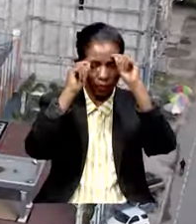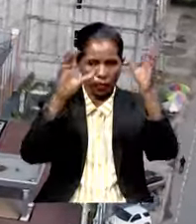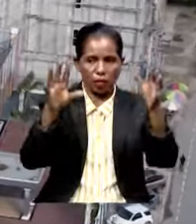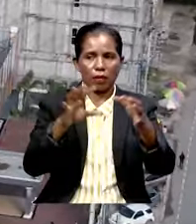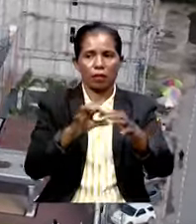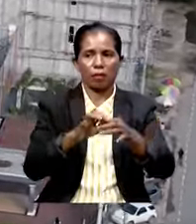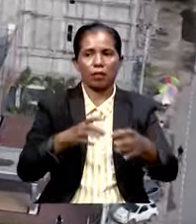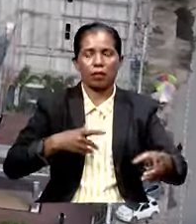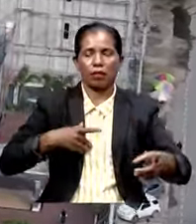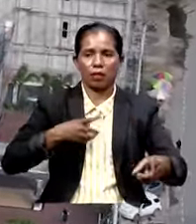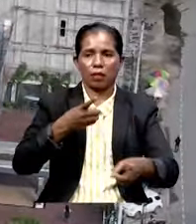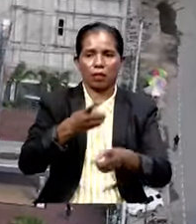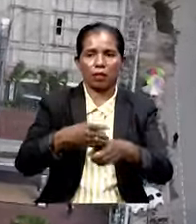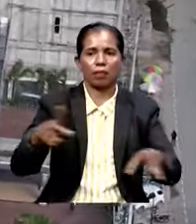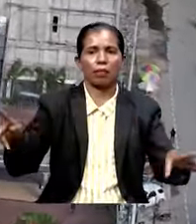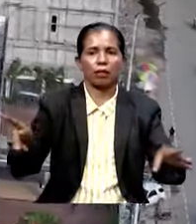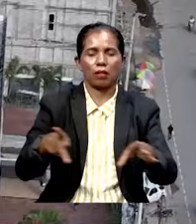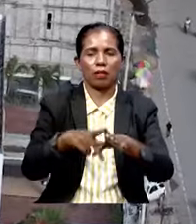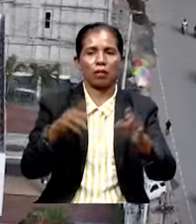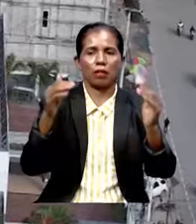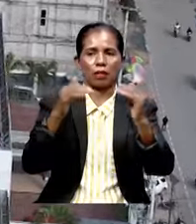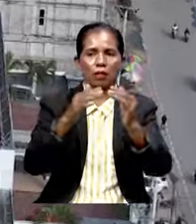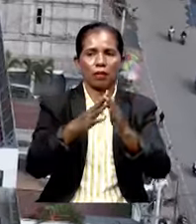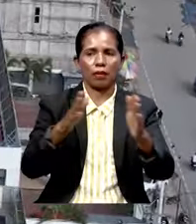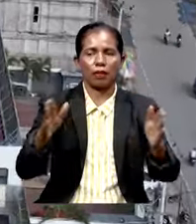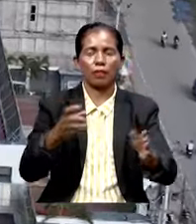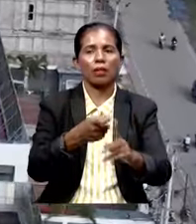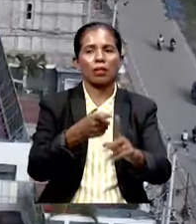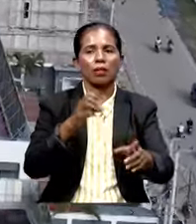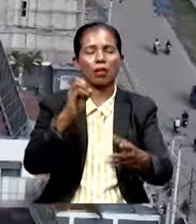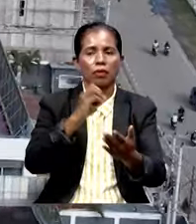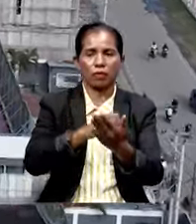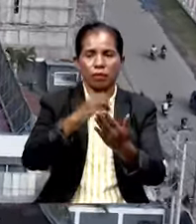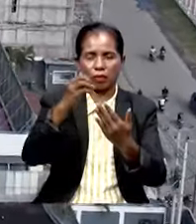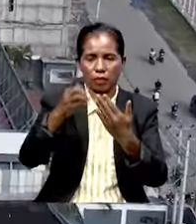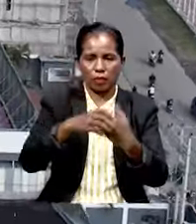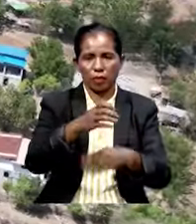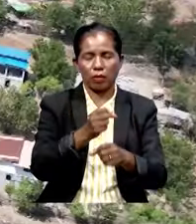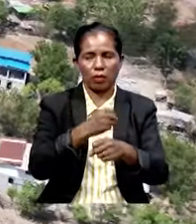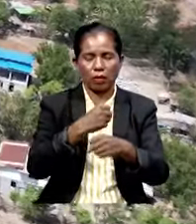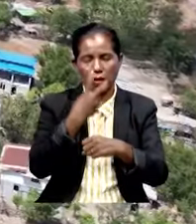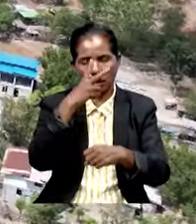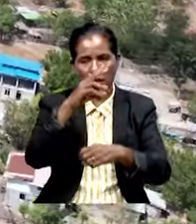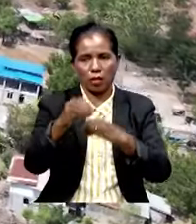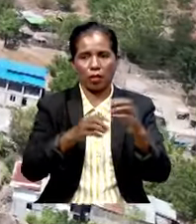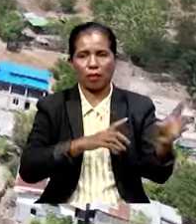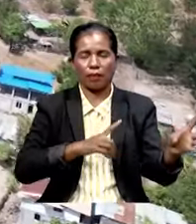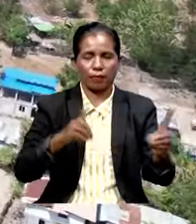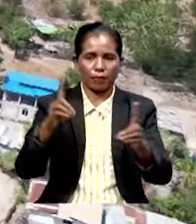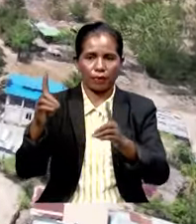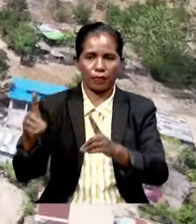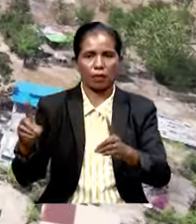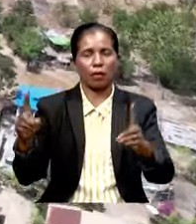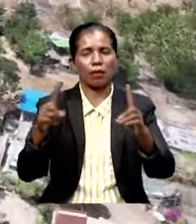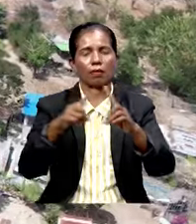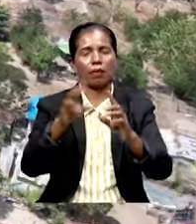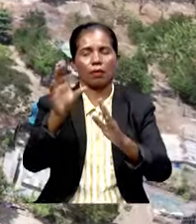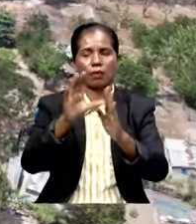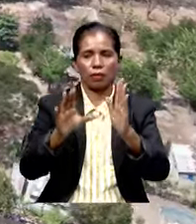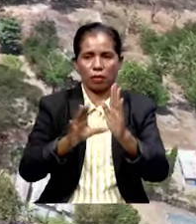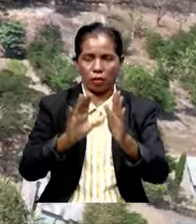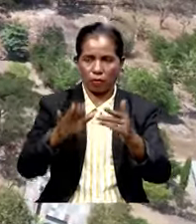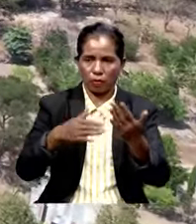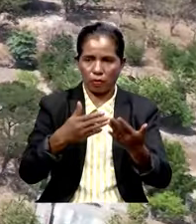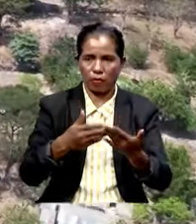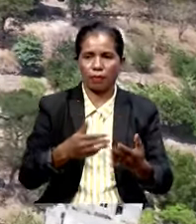a direito onde participa e a conferência partes ao objetivo a tuhalo revisão da implementação da Convenção Sira.